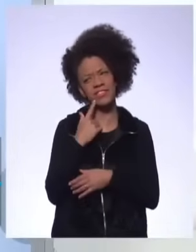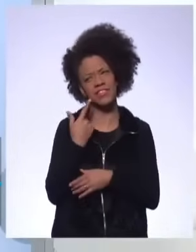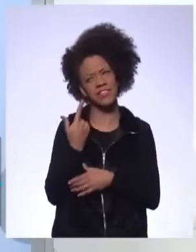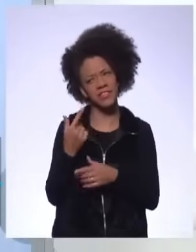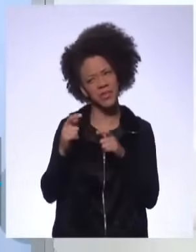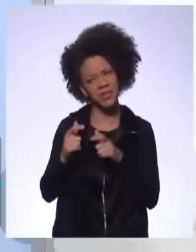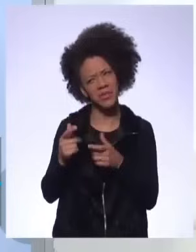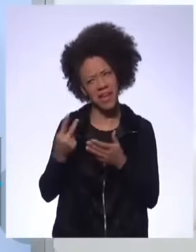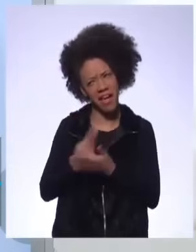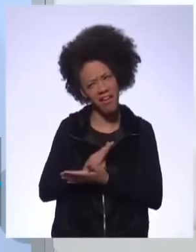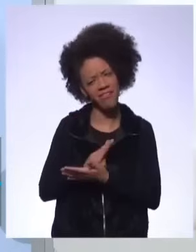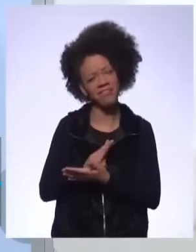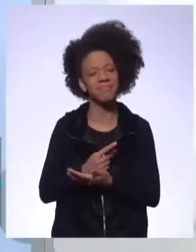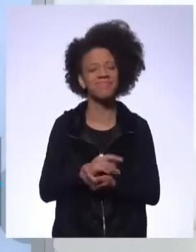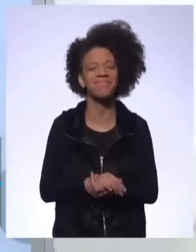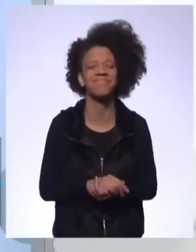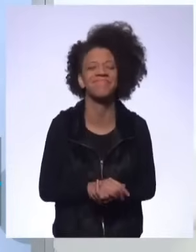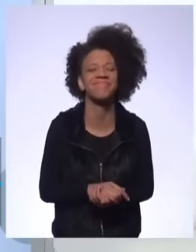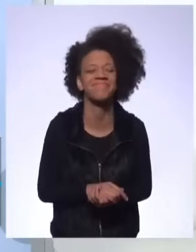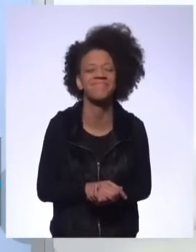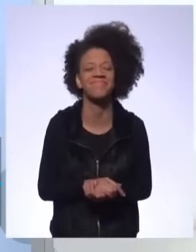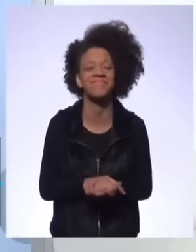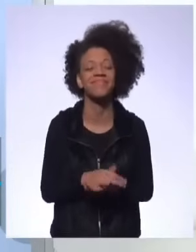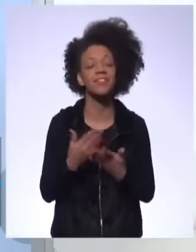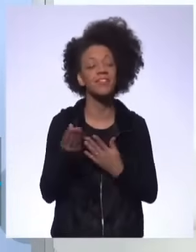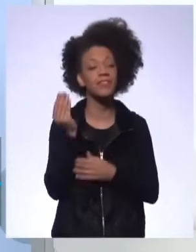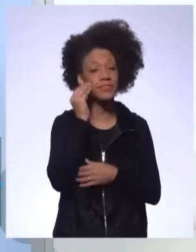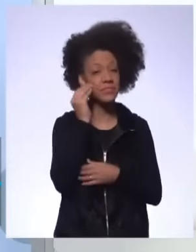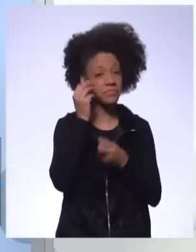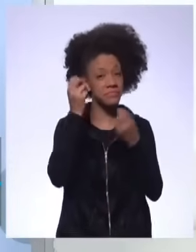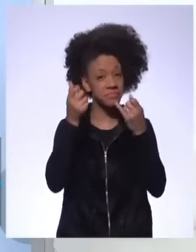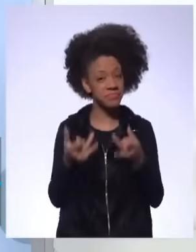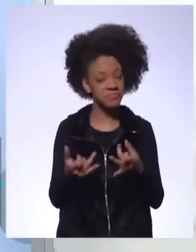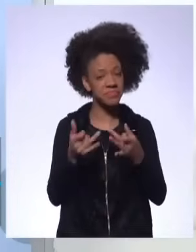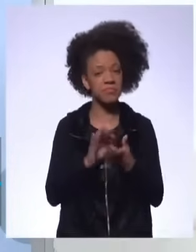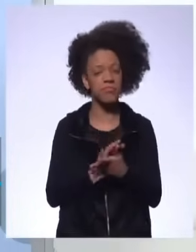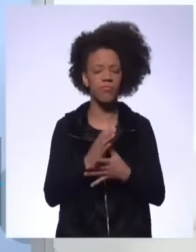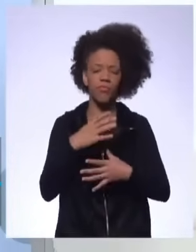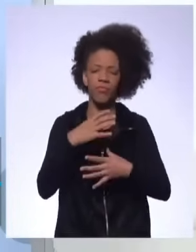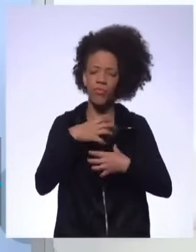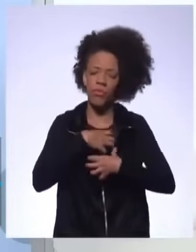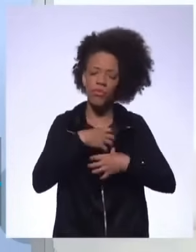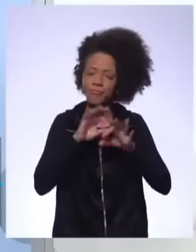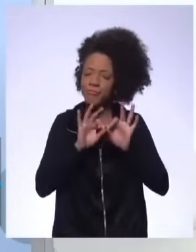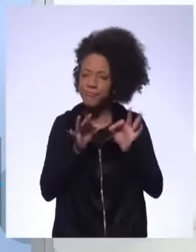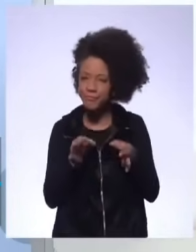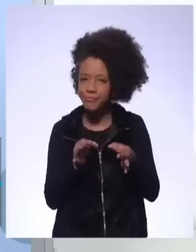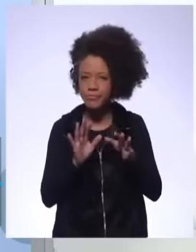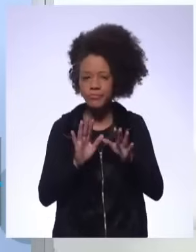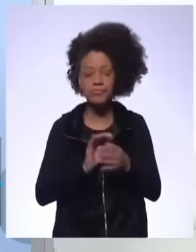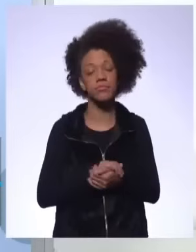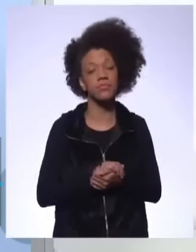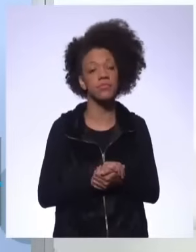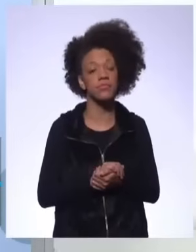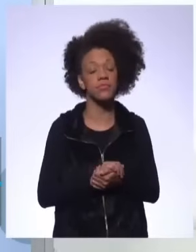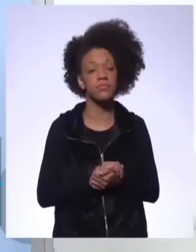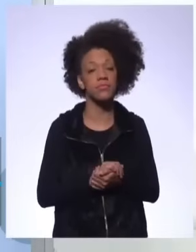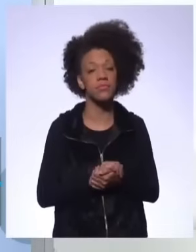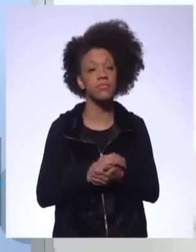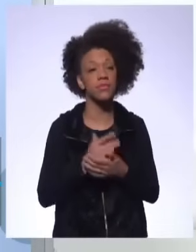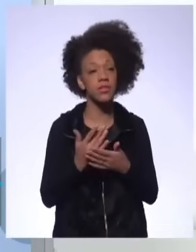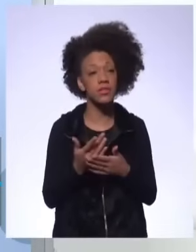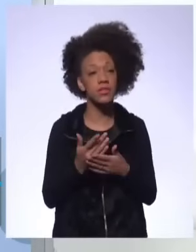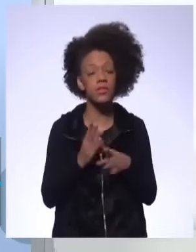hein? Pessoal, então vamos lá. Eu vou tentar falar de uma forma bem simples, tá? Então, assim, e vou falar